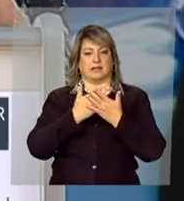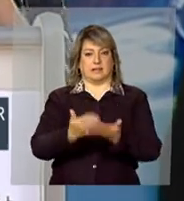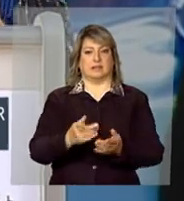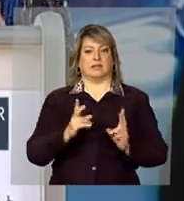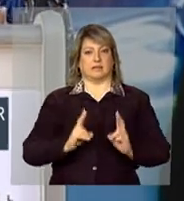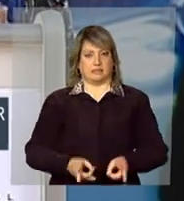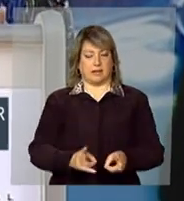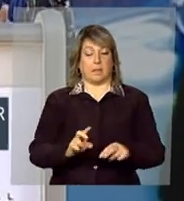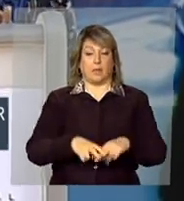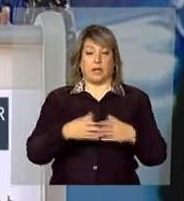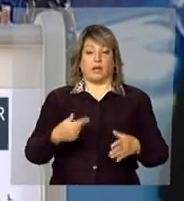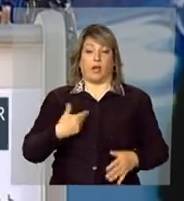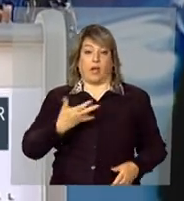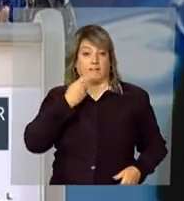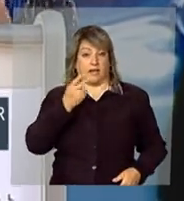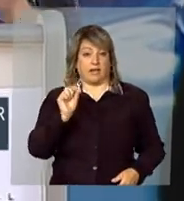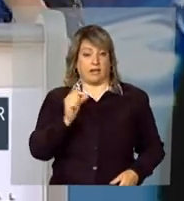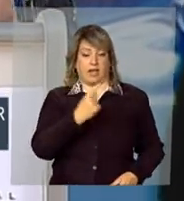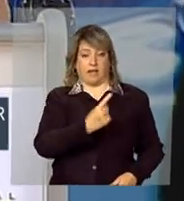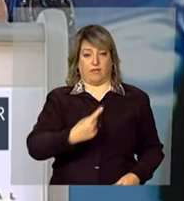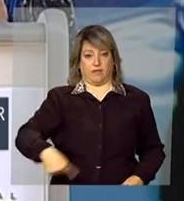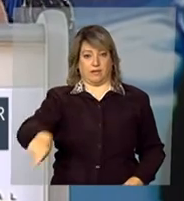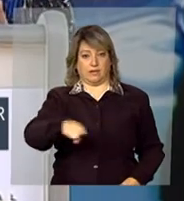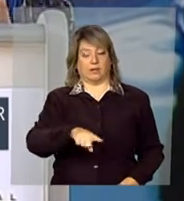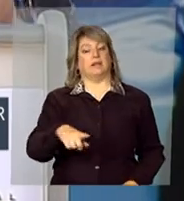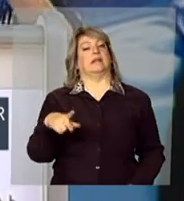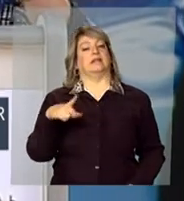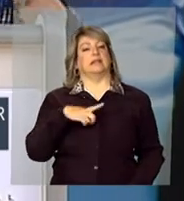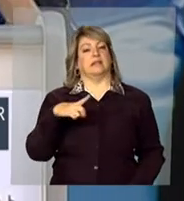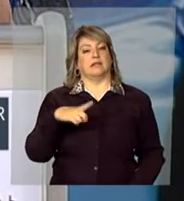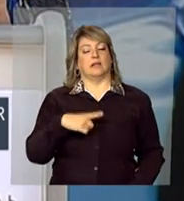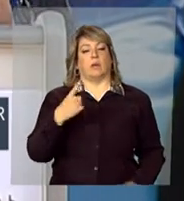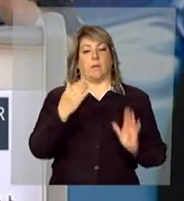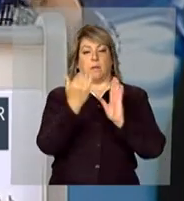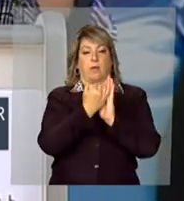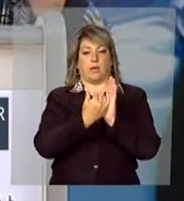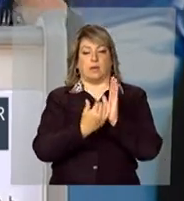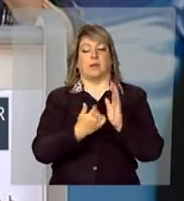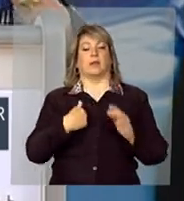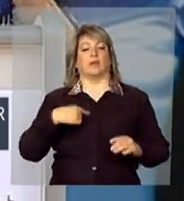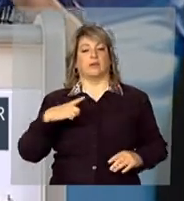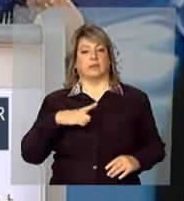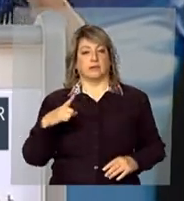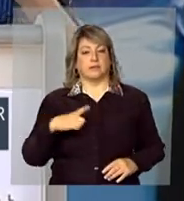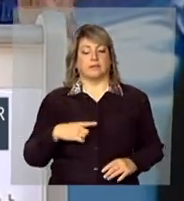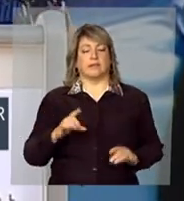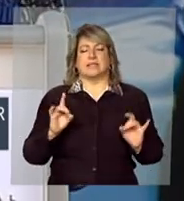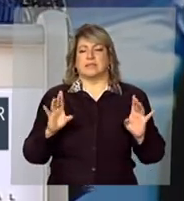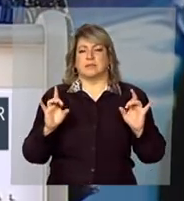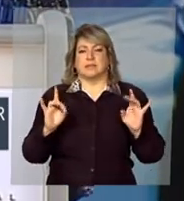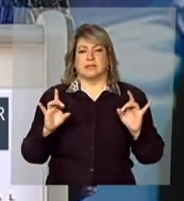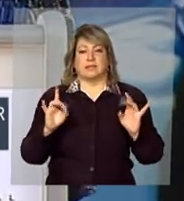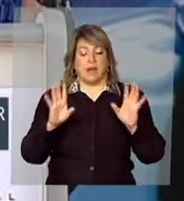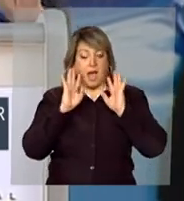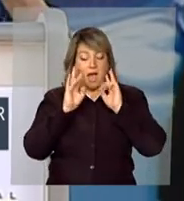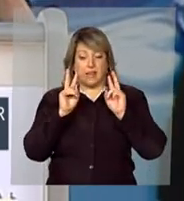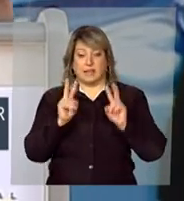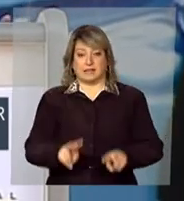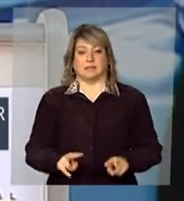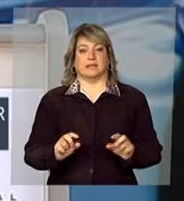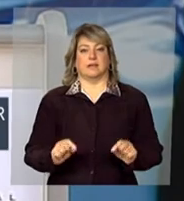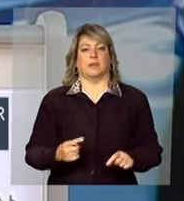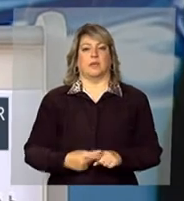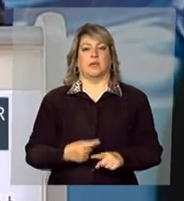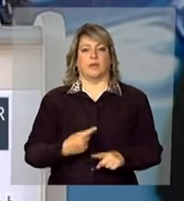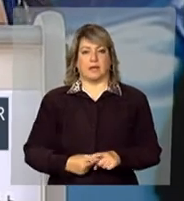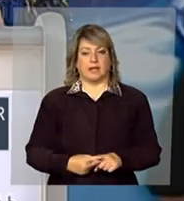eu quero dizer para vocês, tem um programa que eu tenho especial atenção. Esse